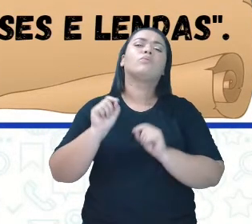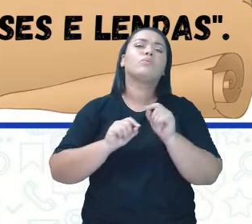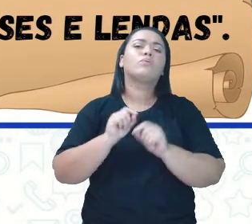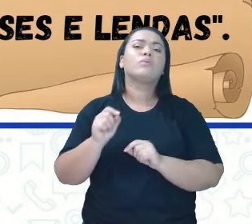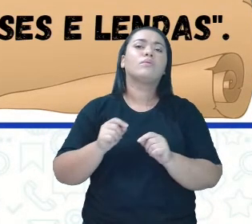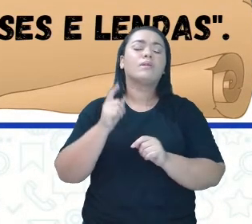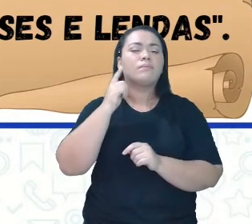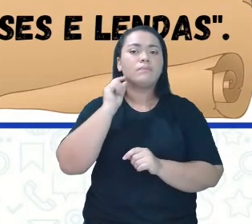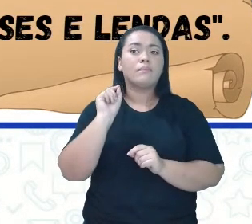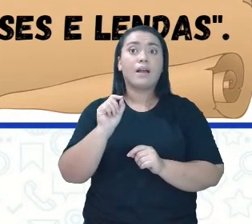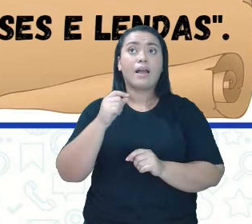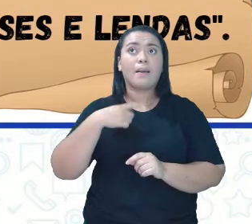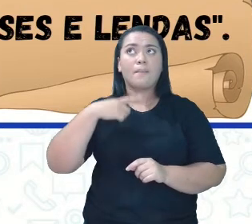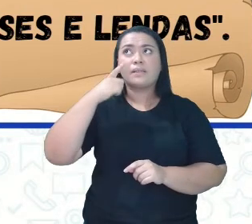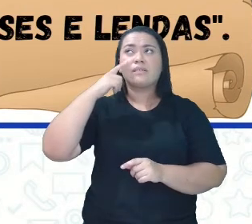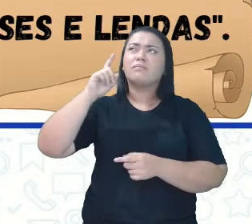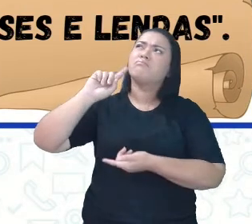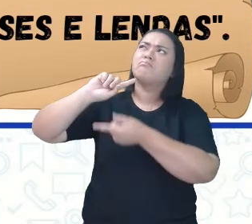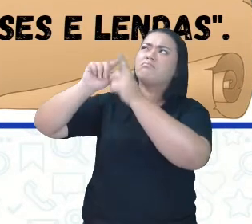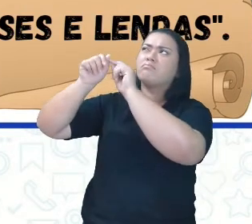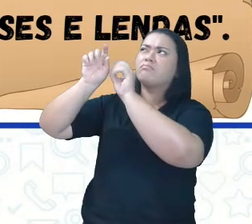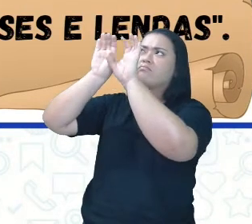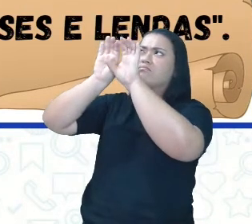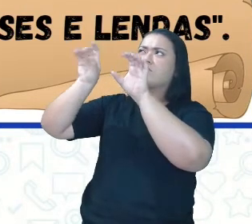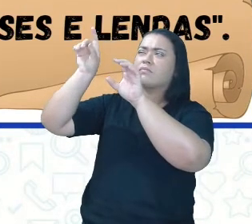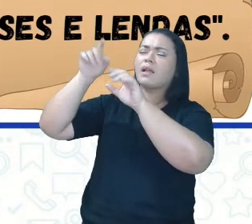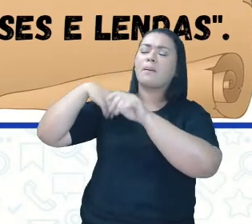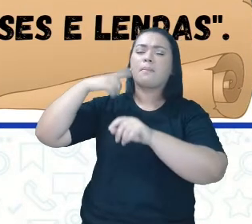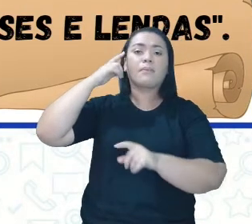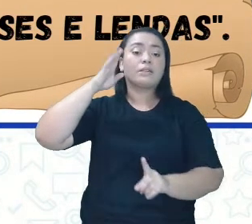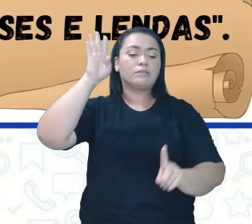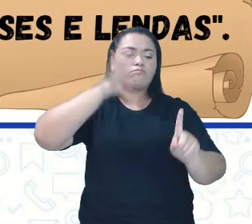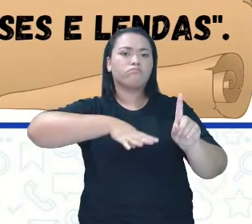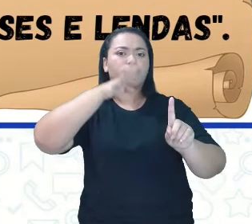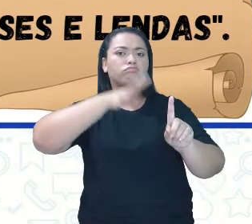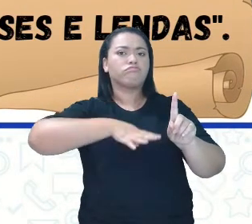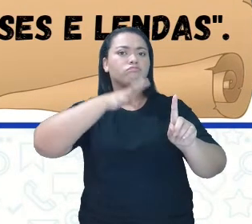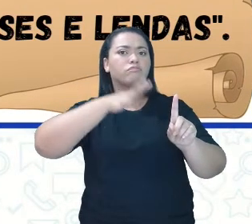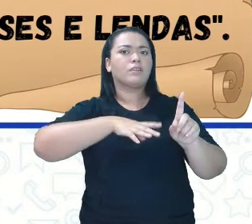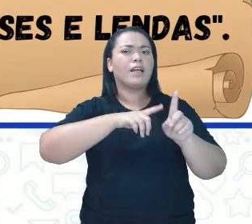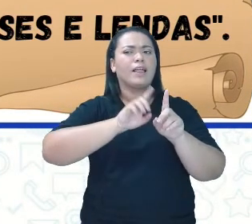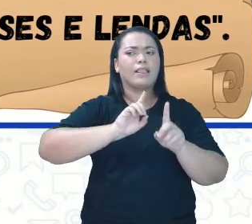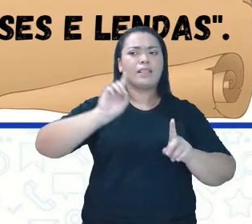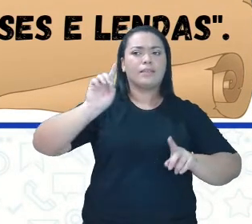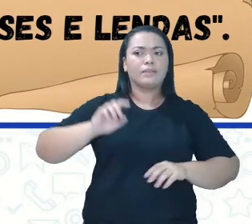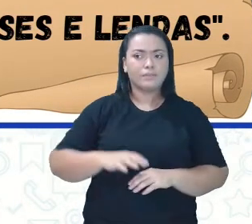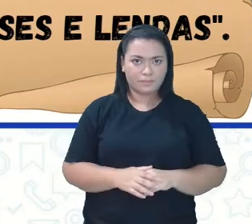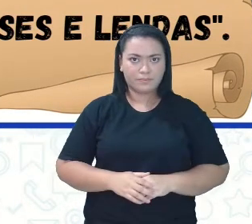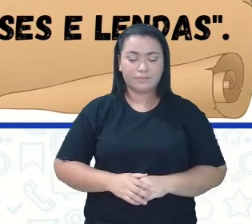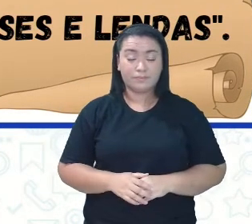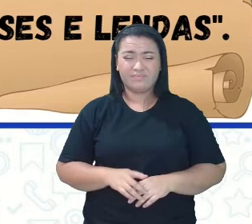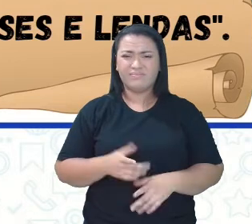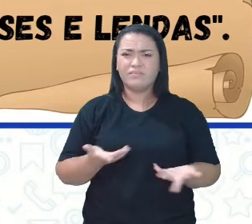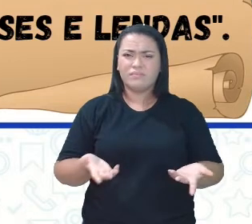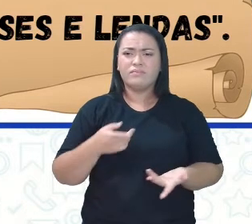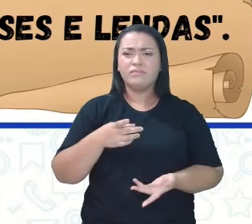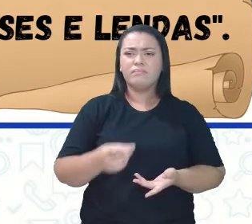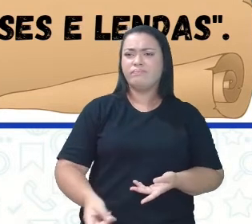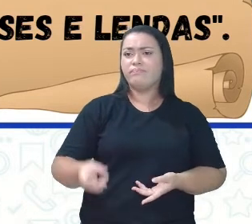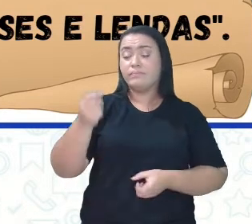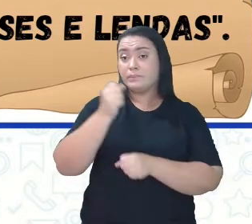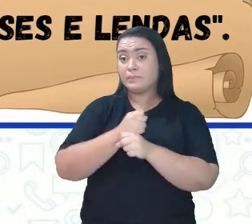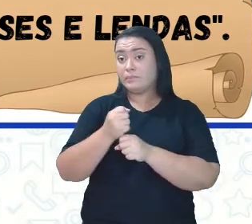associavam os astros celestes a deuses e lendas? Então, é bem interessante. Então, o homem, né, das civilizações lá